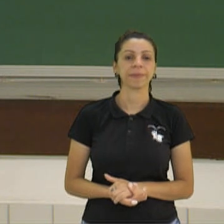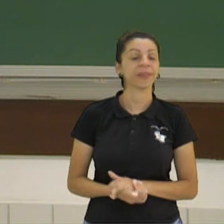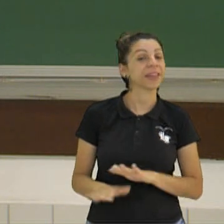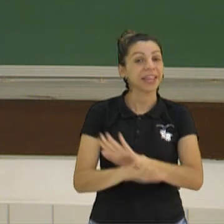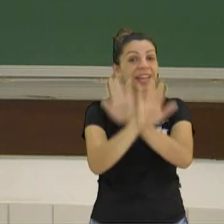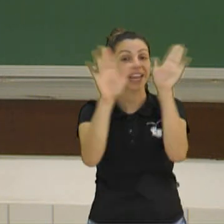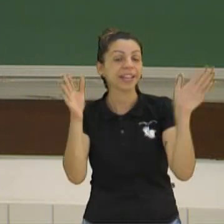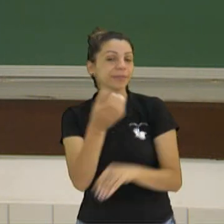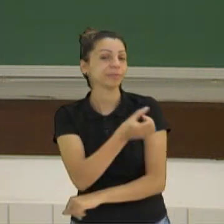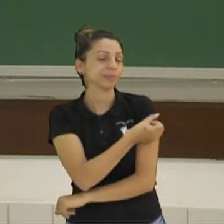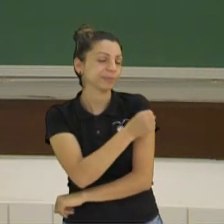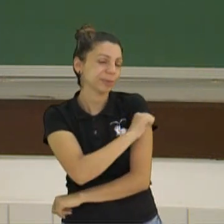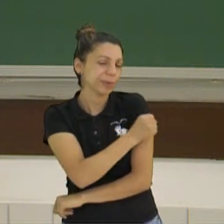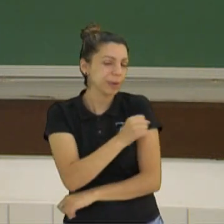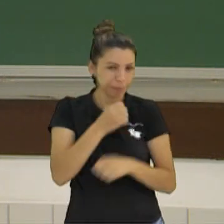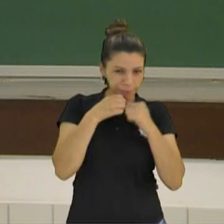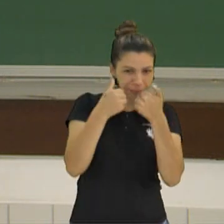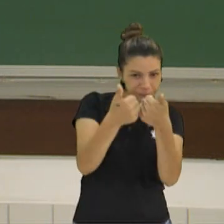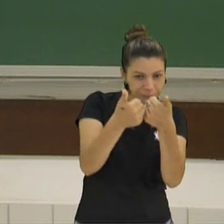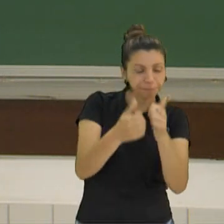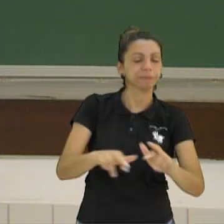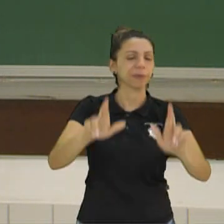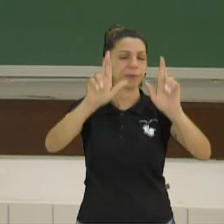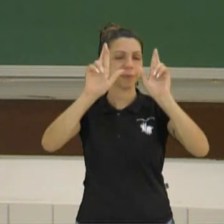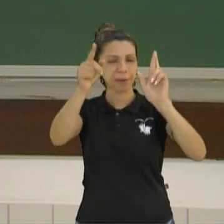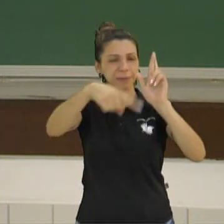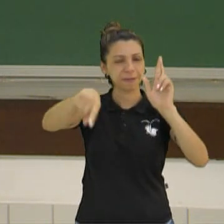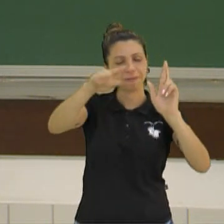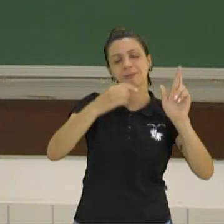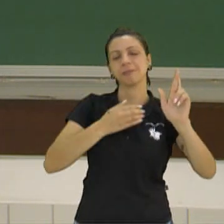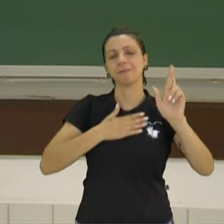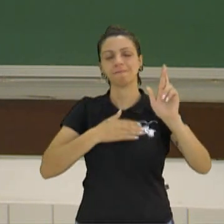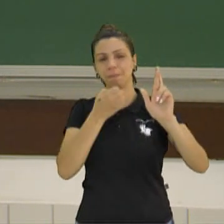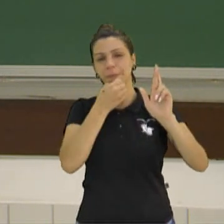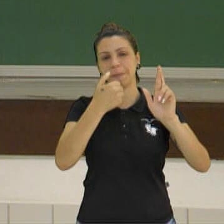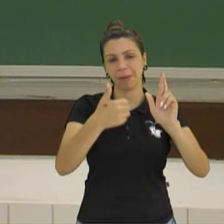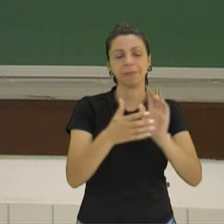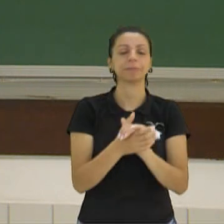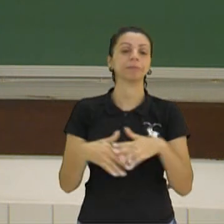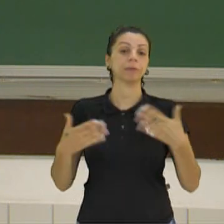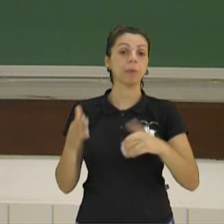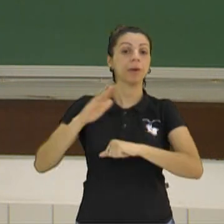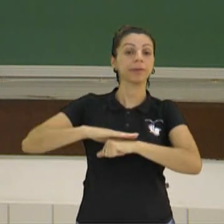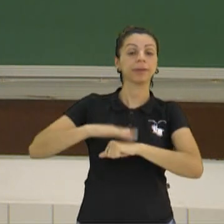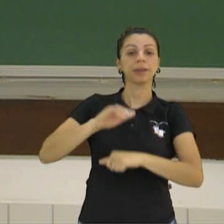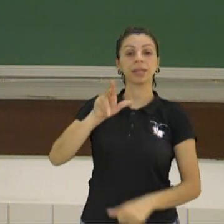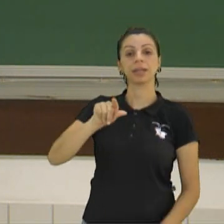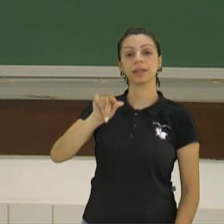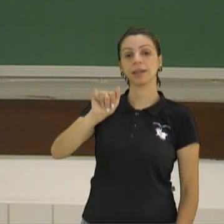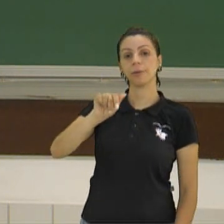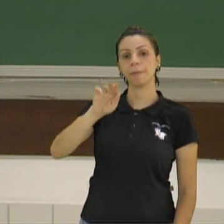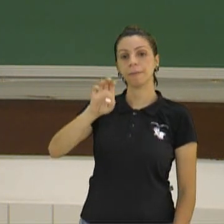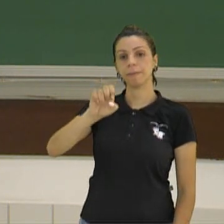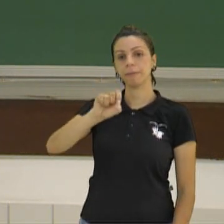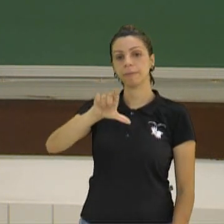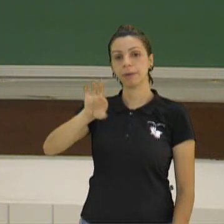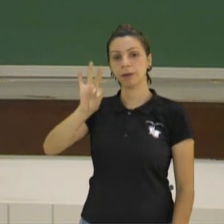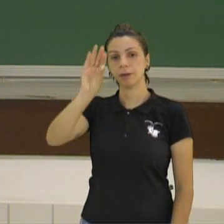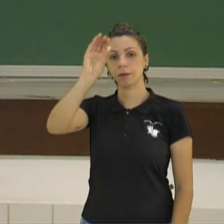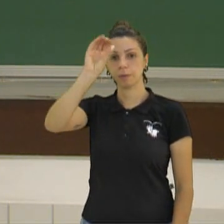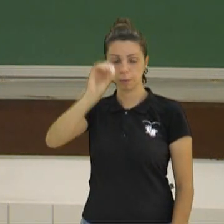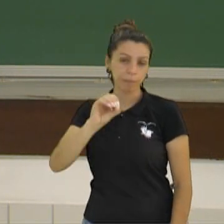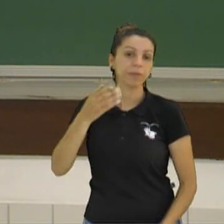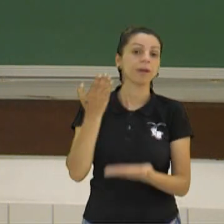E aí, pessoal do oitavo ano, tudo bem com vocês? Espero que estejam todos bem. Aqui é o professor Hidalberto. Essa é a nossa aula 154 de